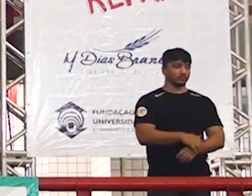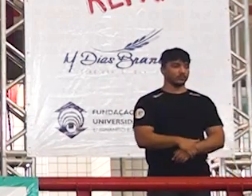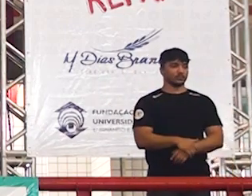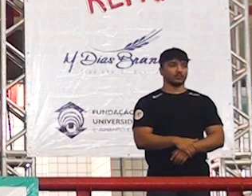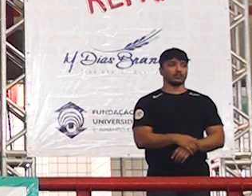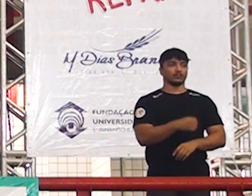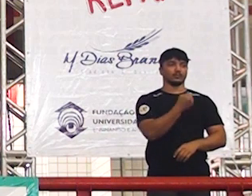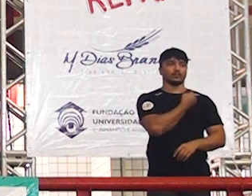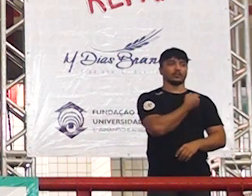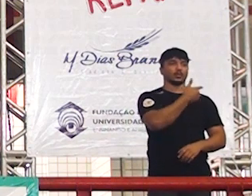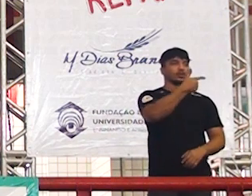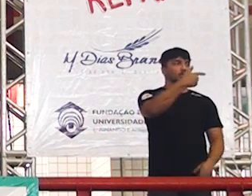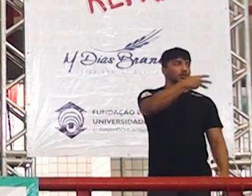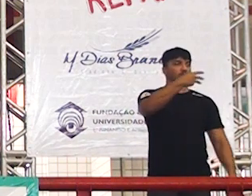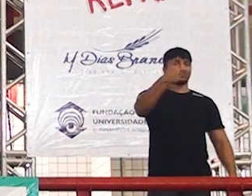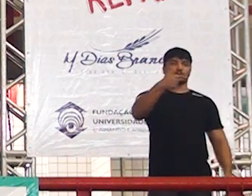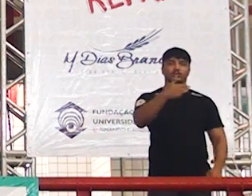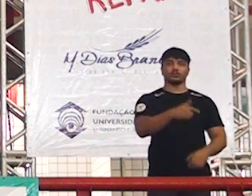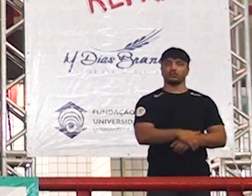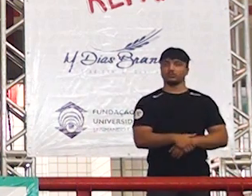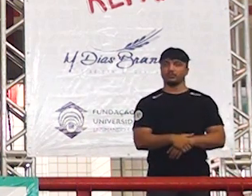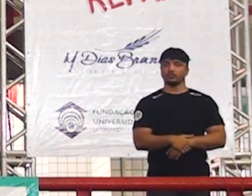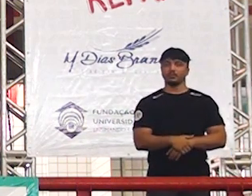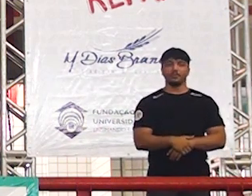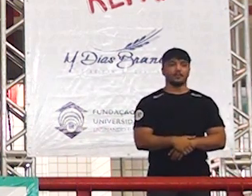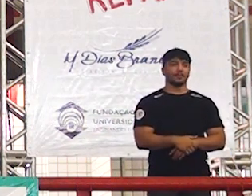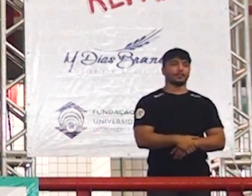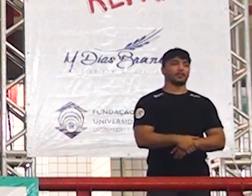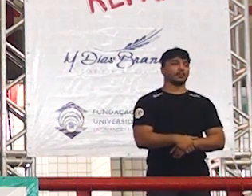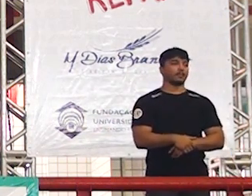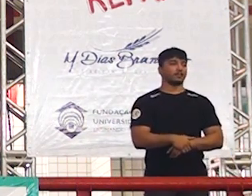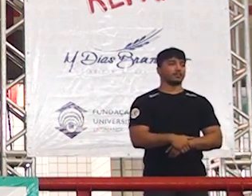32. Coloque nela aí, por favor. PDF, por favor.